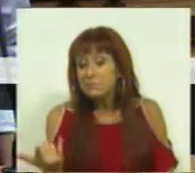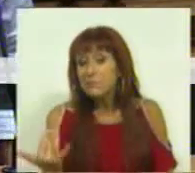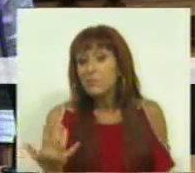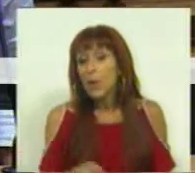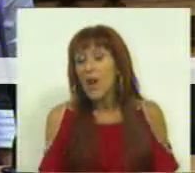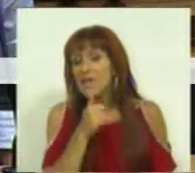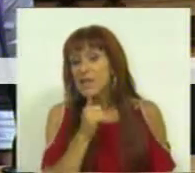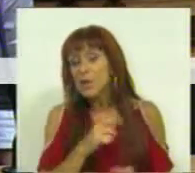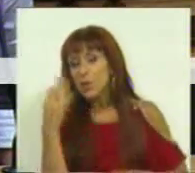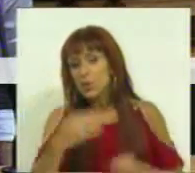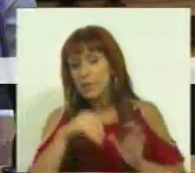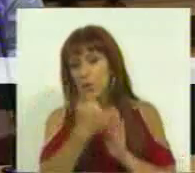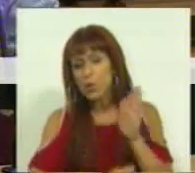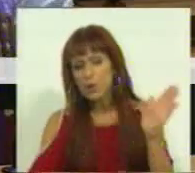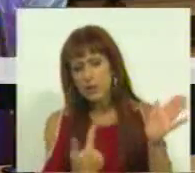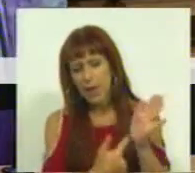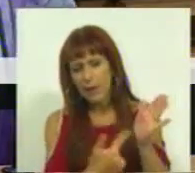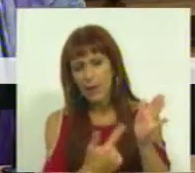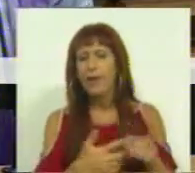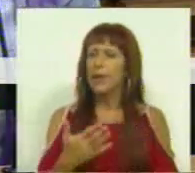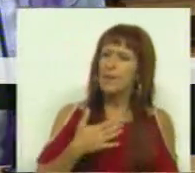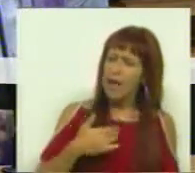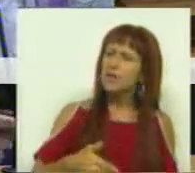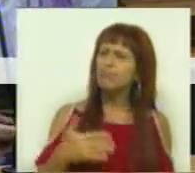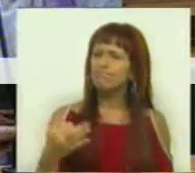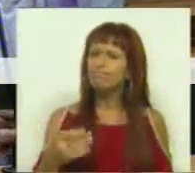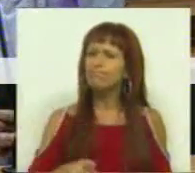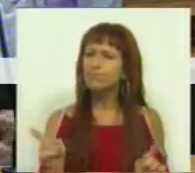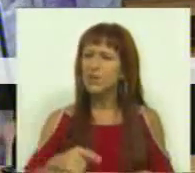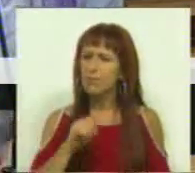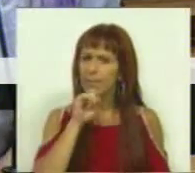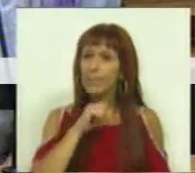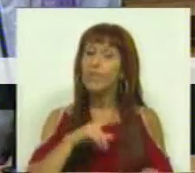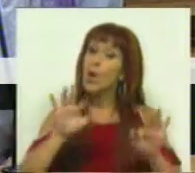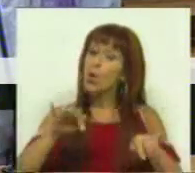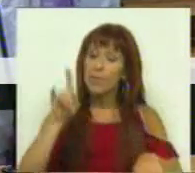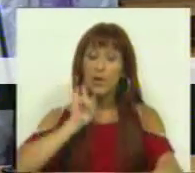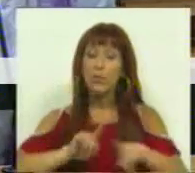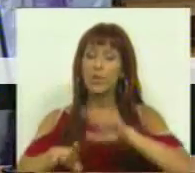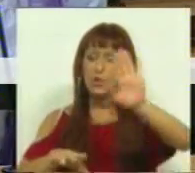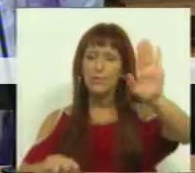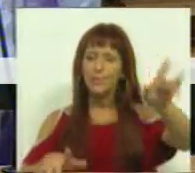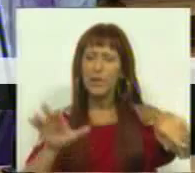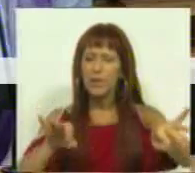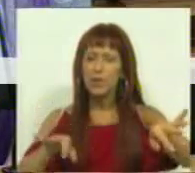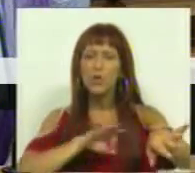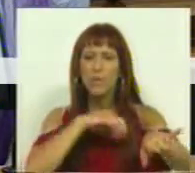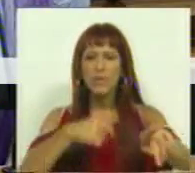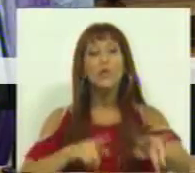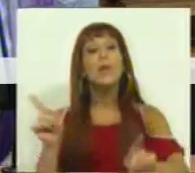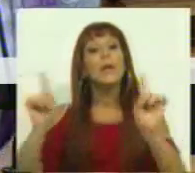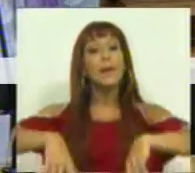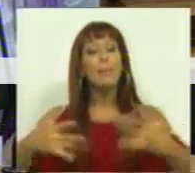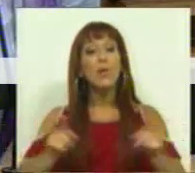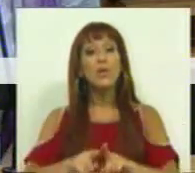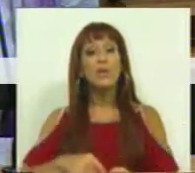para a decisão do Tribunal Constitucional, dar-nos-á com certeza também ponto para verificar, e concluir, Sr. Presidente,